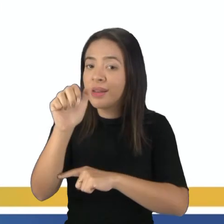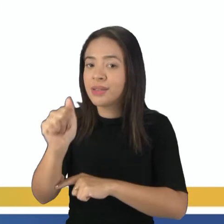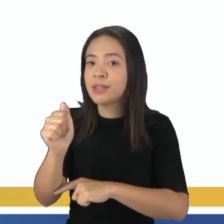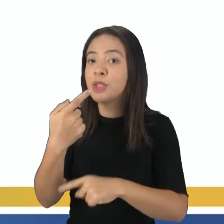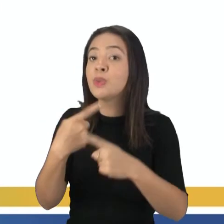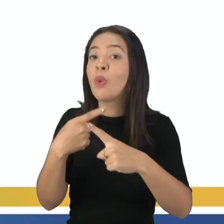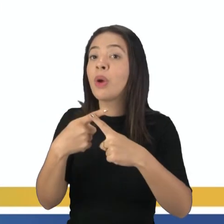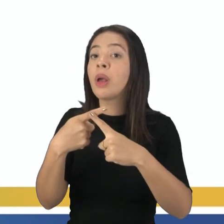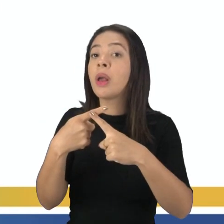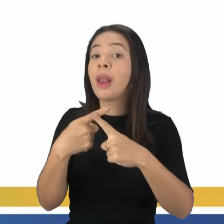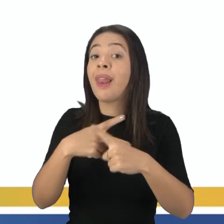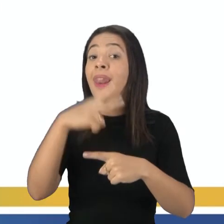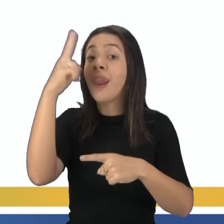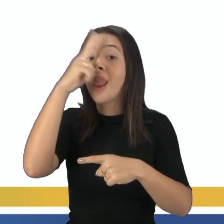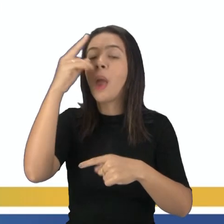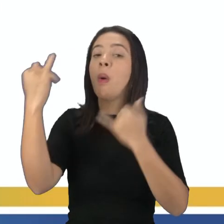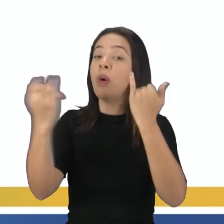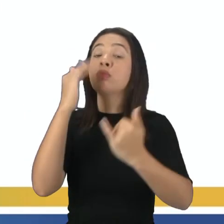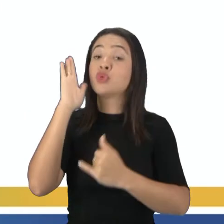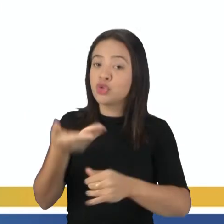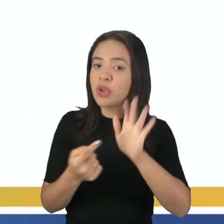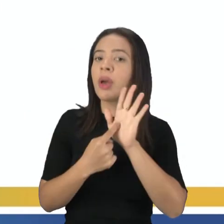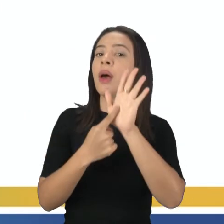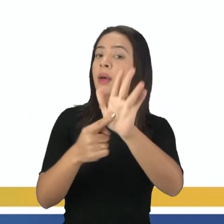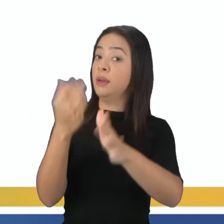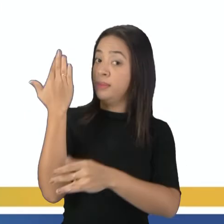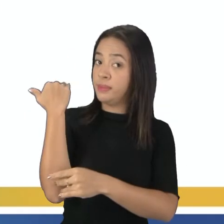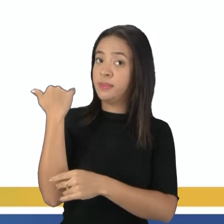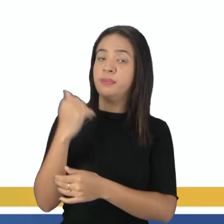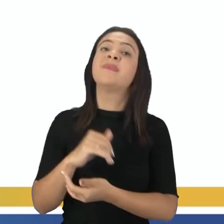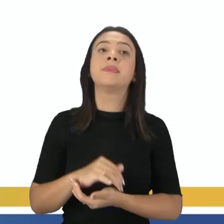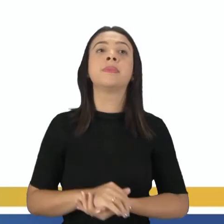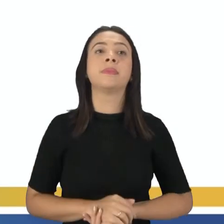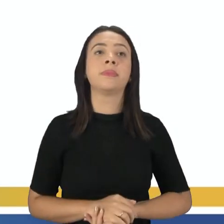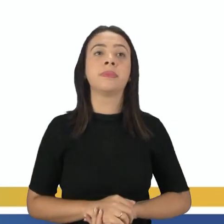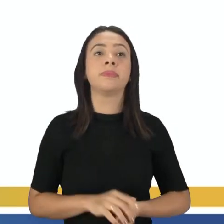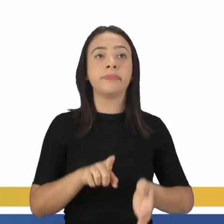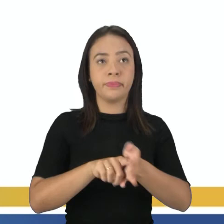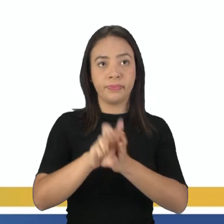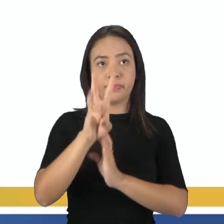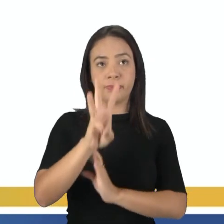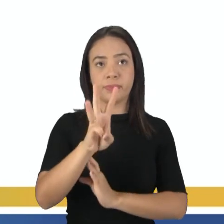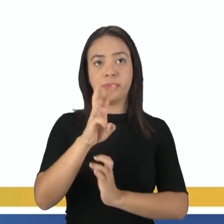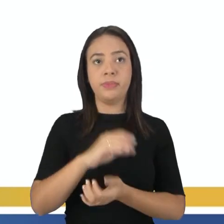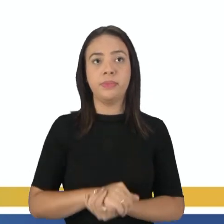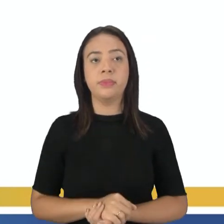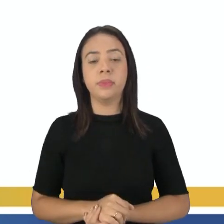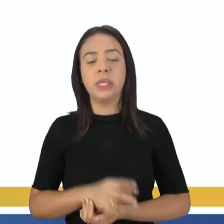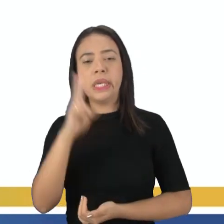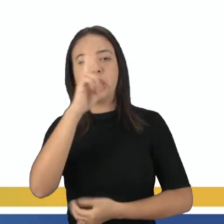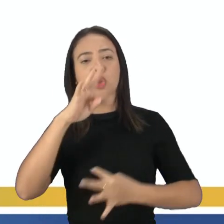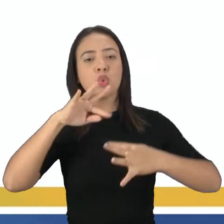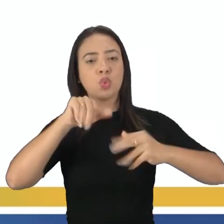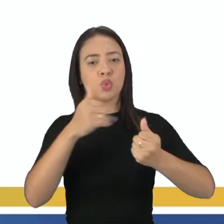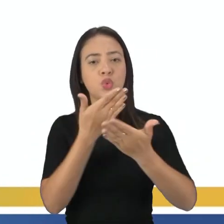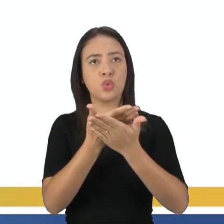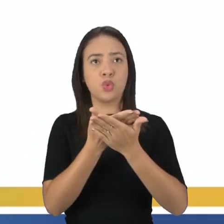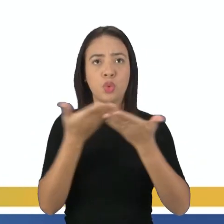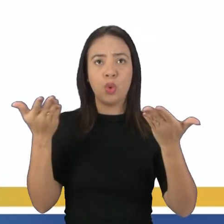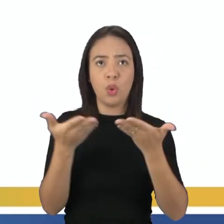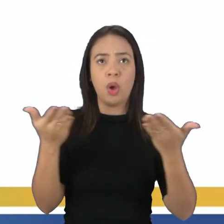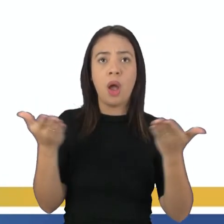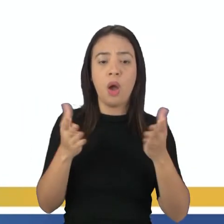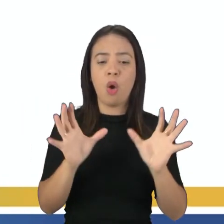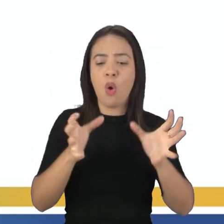está retomando uma informação já falada antes, tá? Questão 3. Com base no que estudamos hoje,